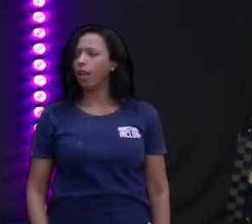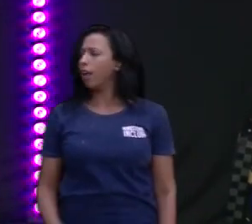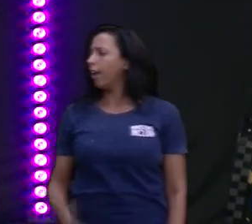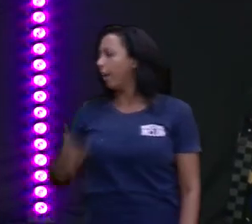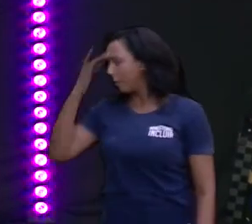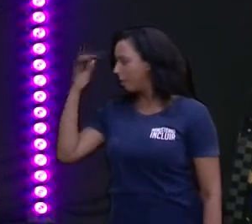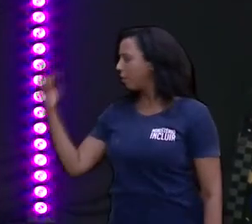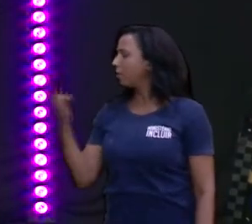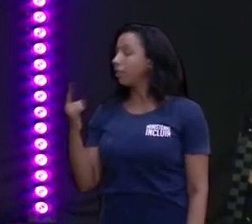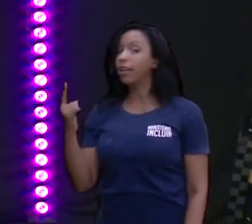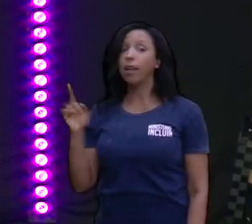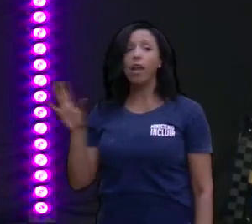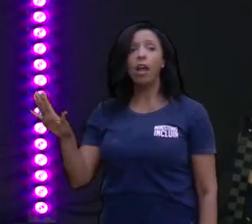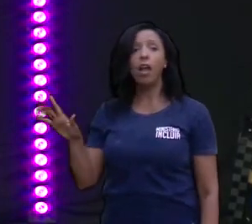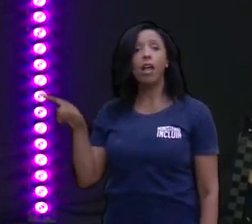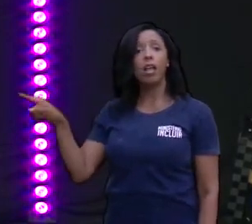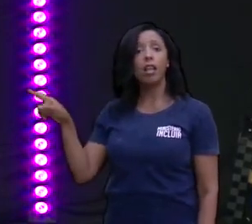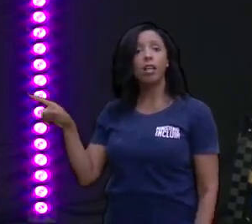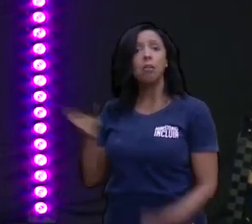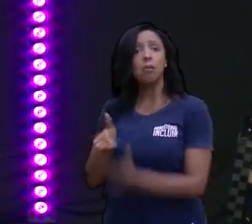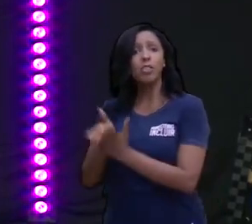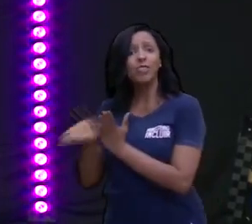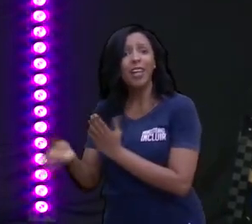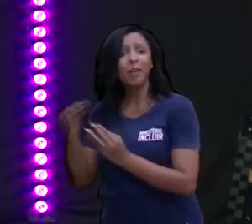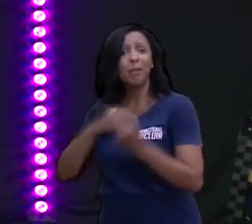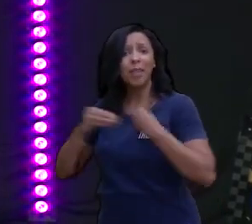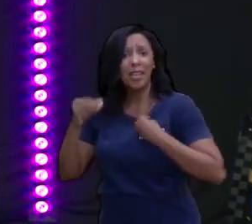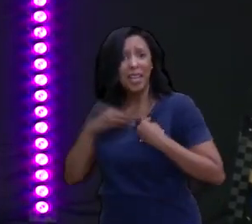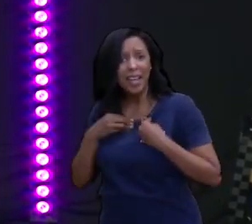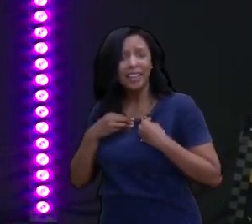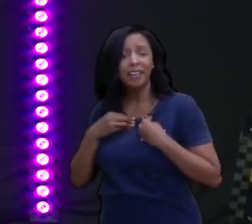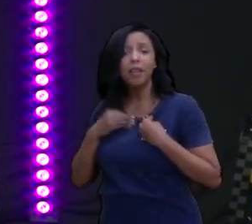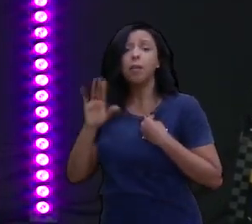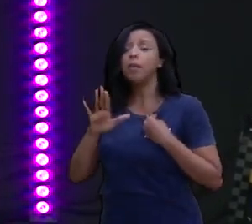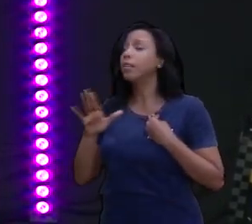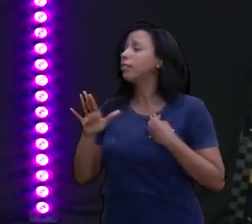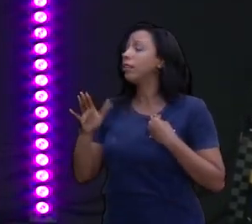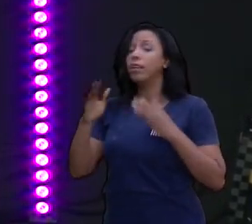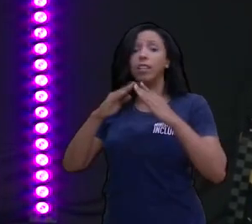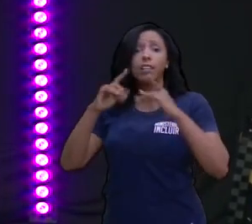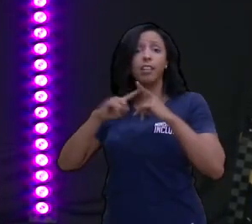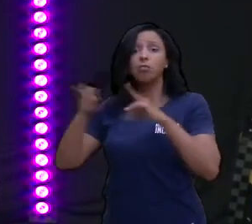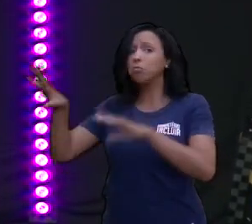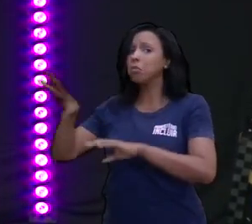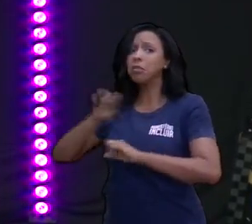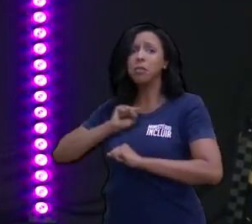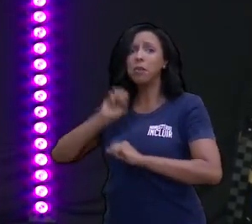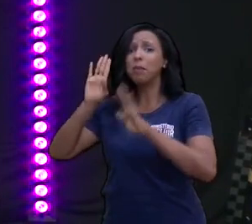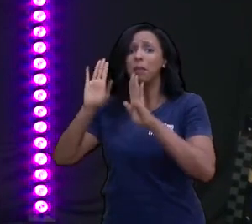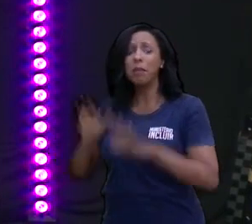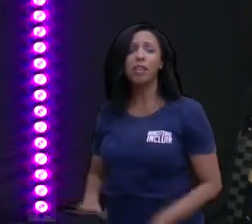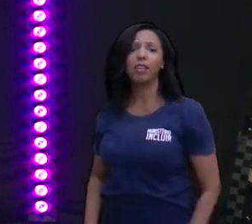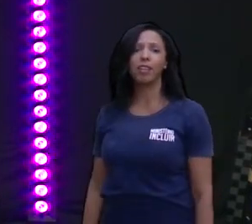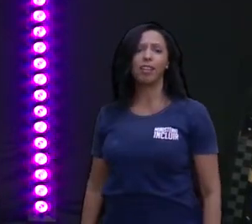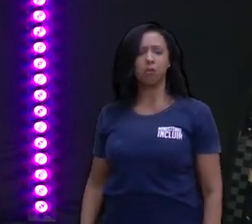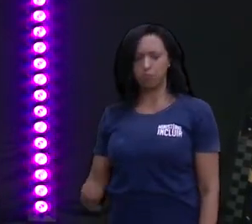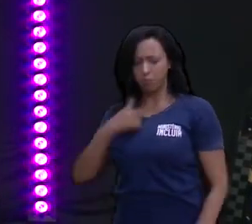restaurado resgatar toda a gente falar eu sou atitude mesmo agora atitude mesmo É isso aí